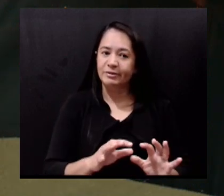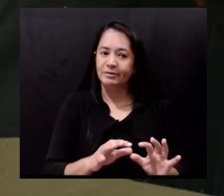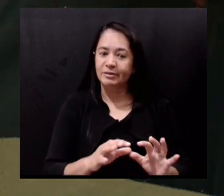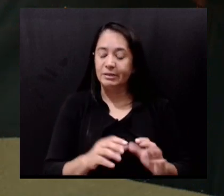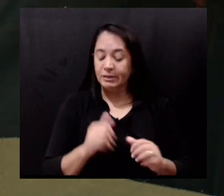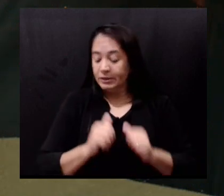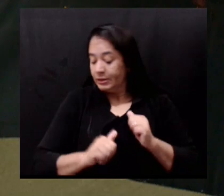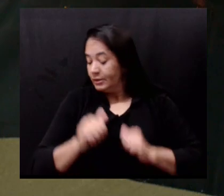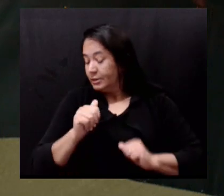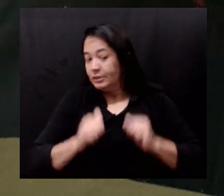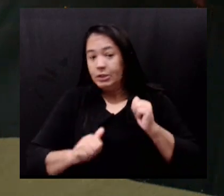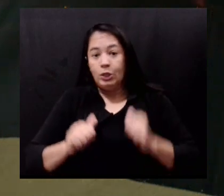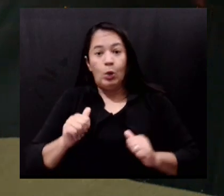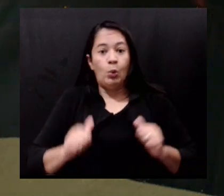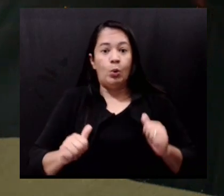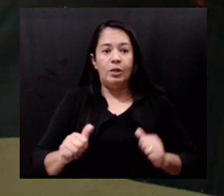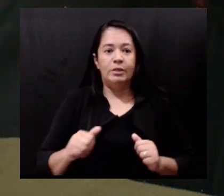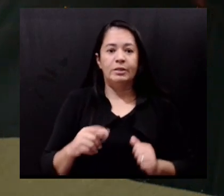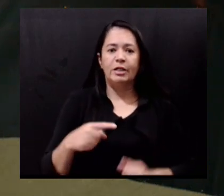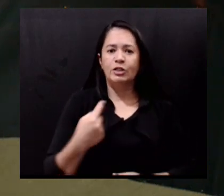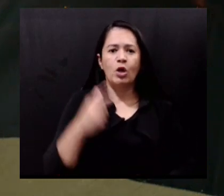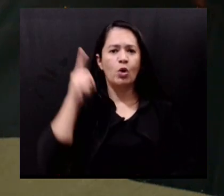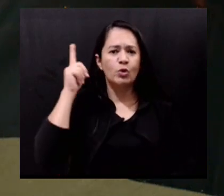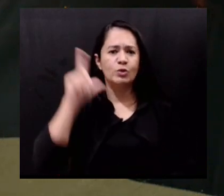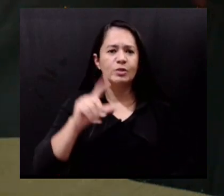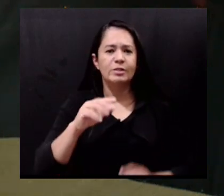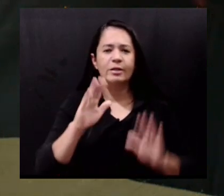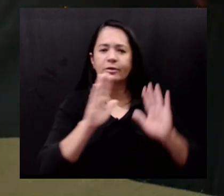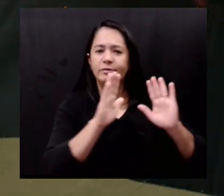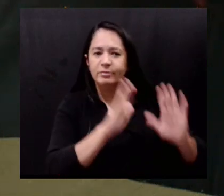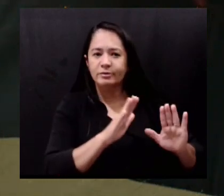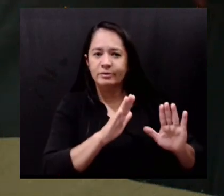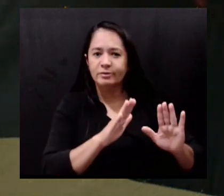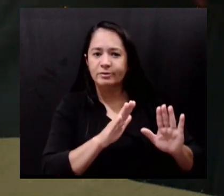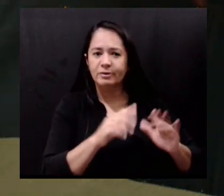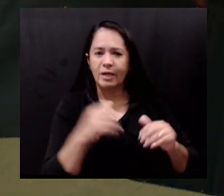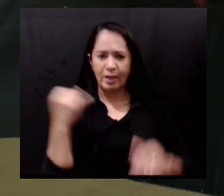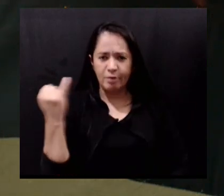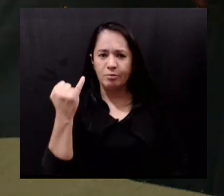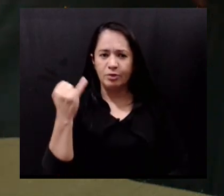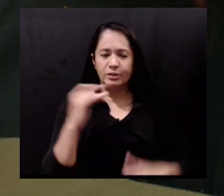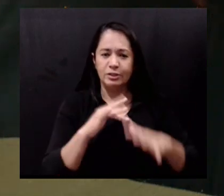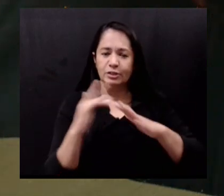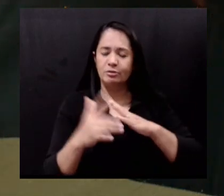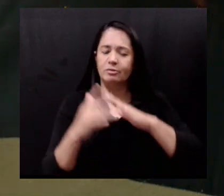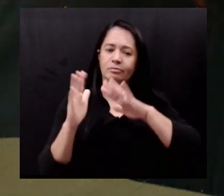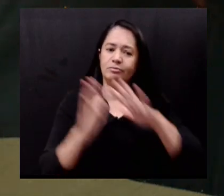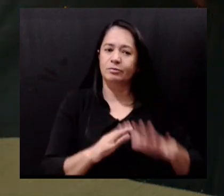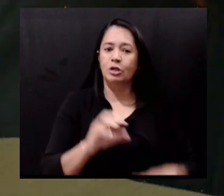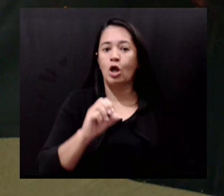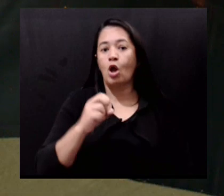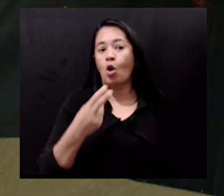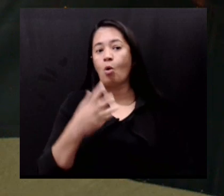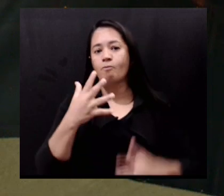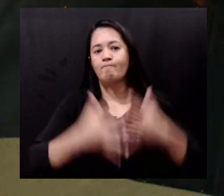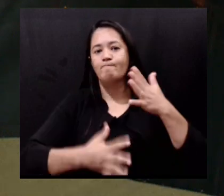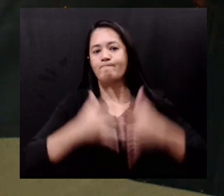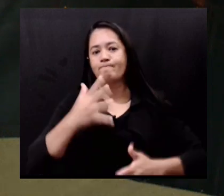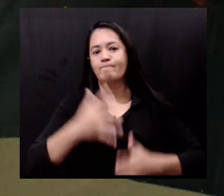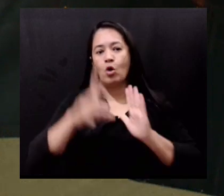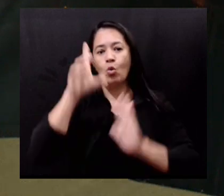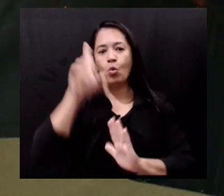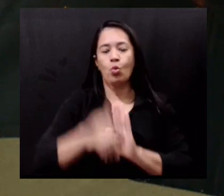Será que a gente consegue desligar? Vale se desligar das redes ou vai atrapalhar aí esse direito de defesa? Porque se